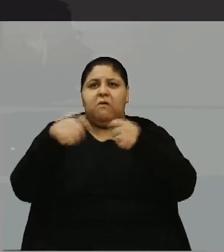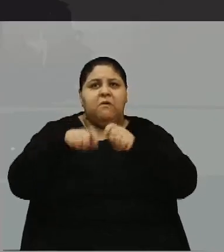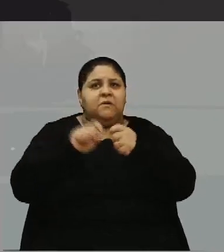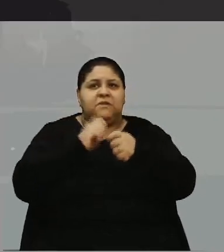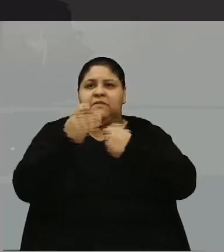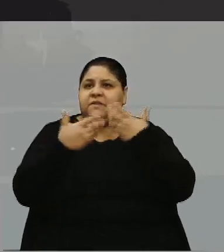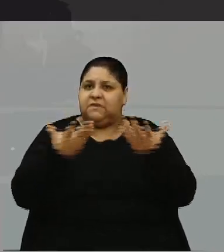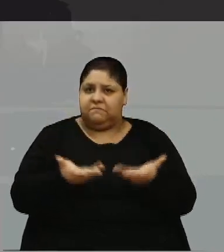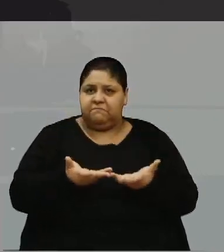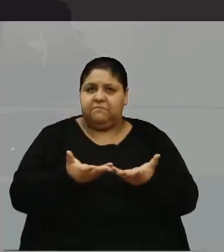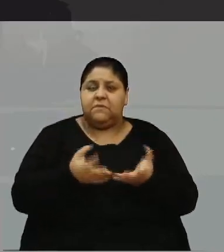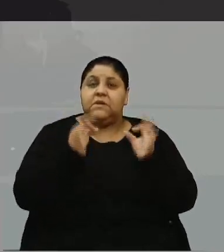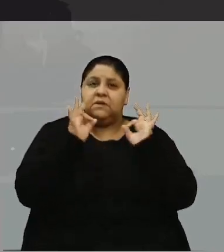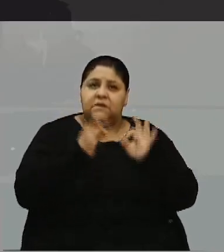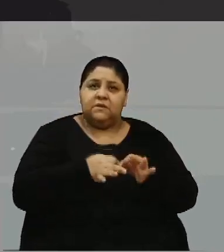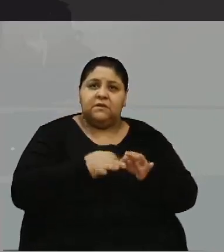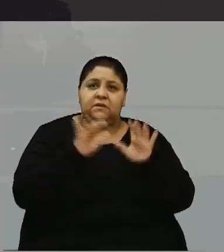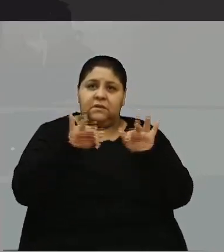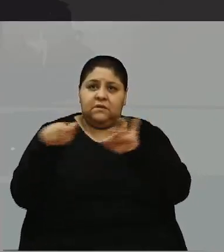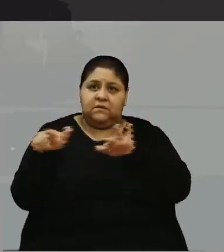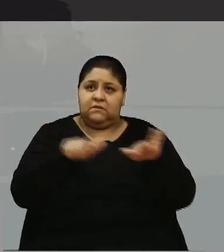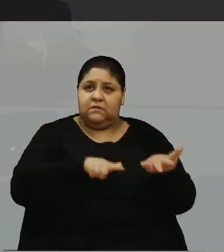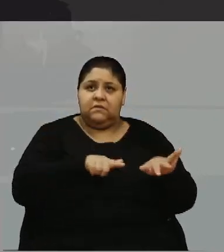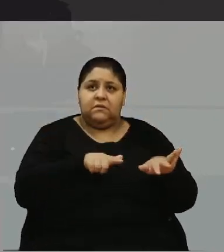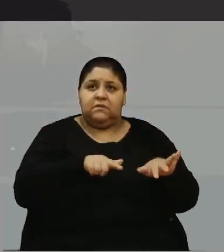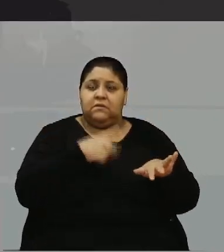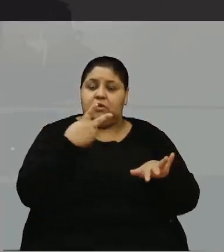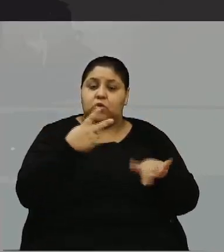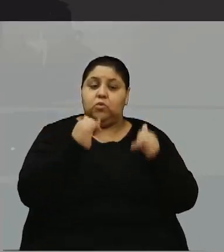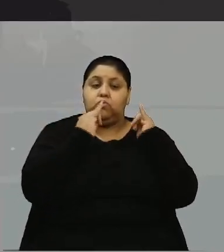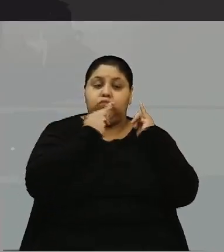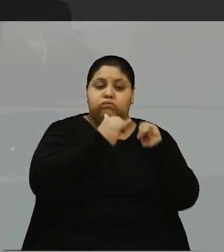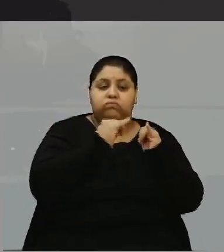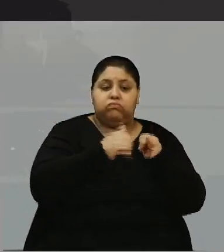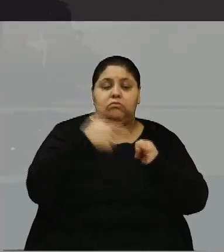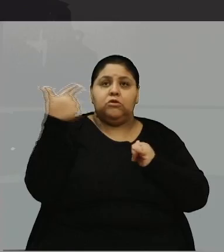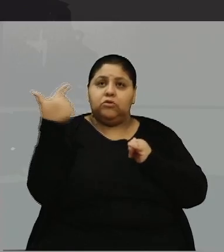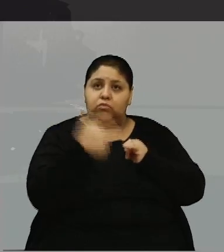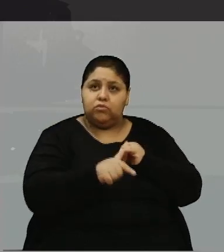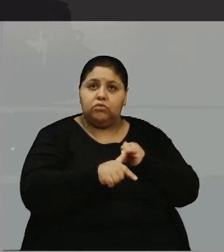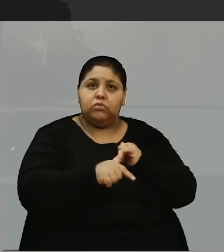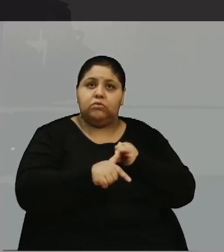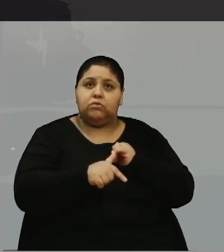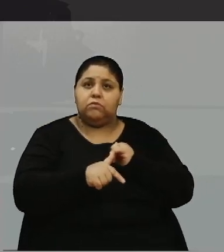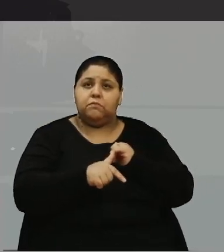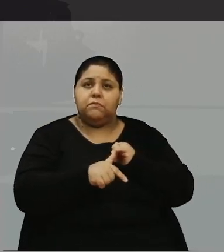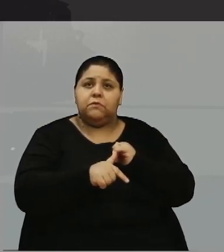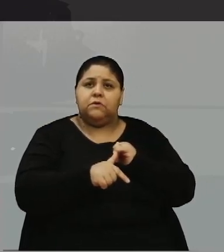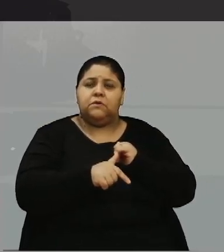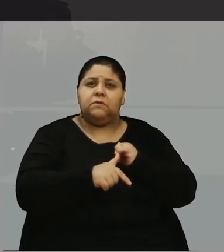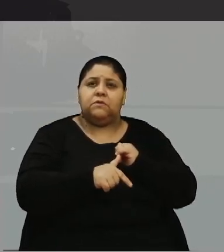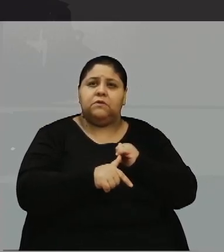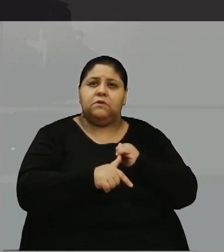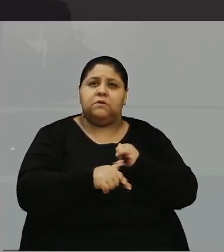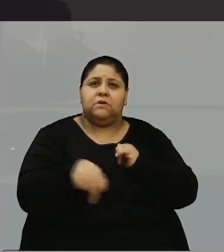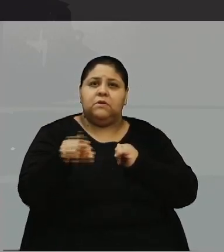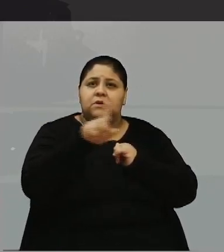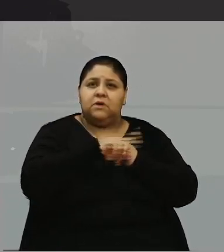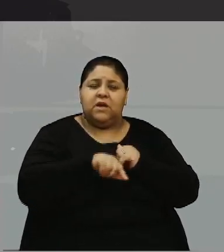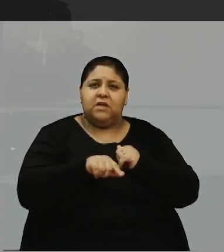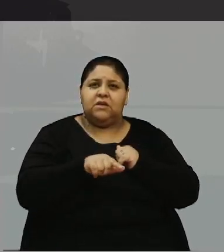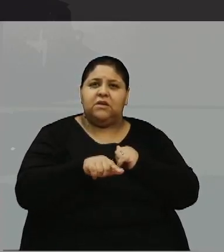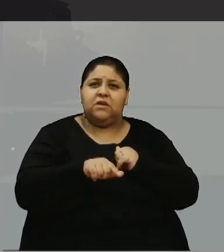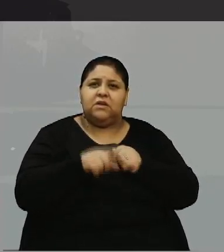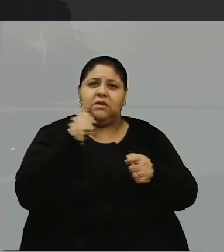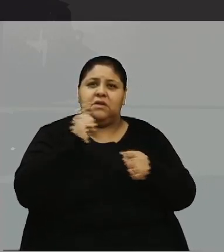arrasta. Certo? Inclusive nesse final de semana aí estávamos com 2 ônibus novamente na cidade de Mariante. Uma pena que a gente parece que enxuga gelo,